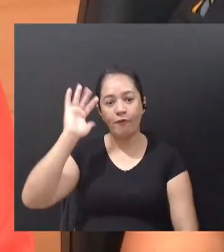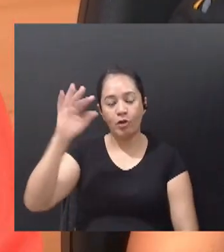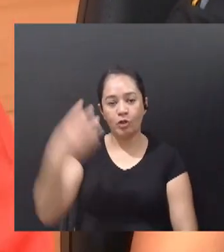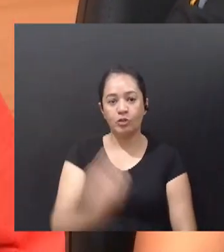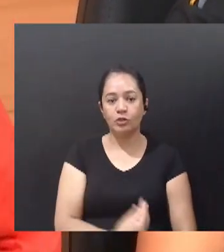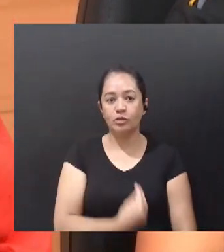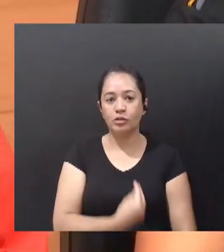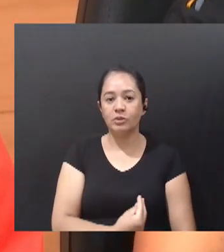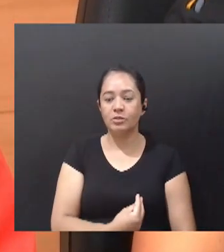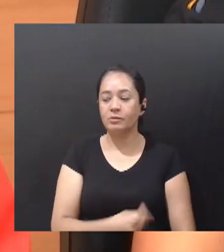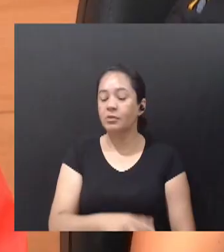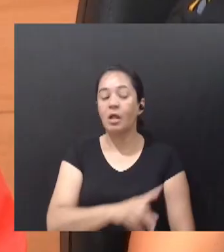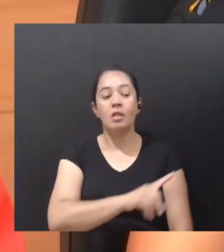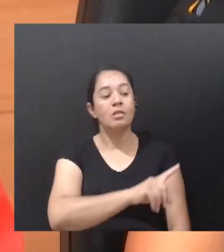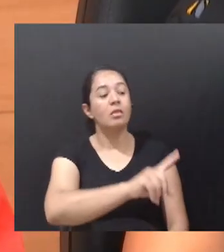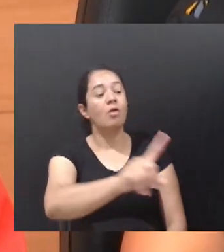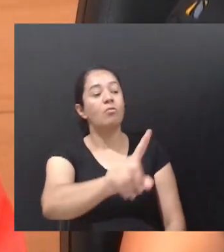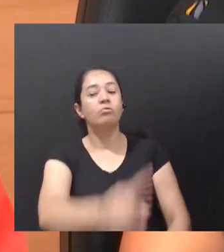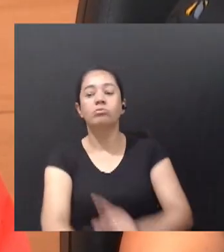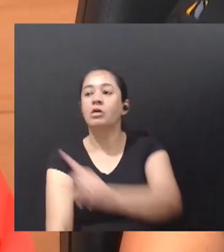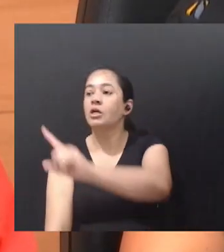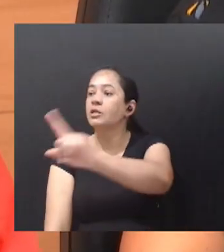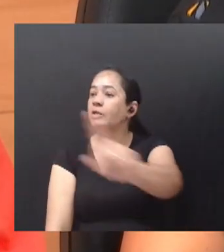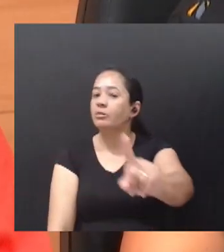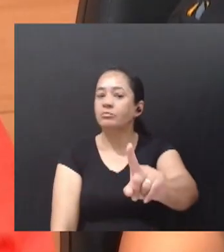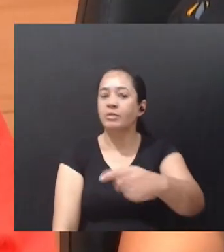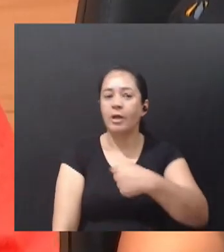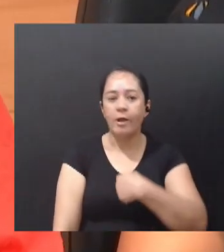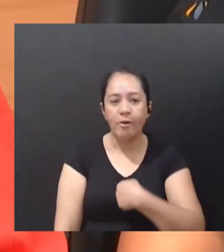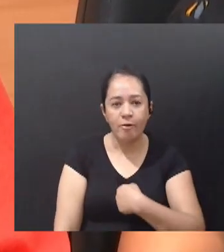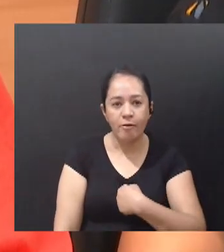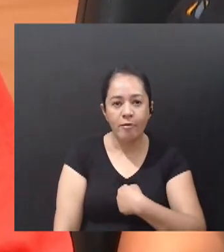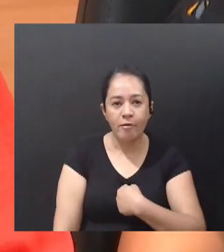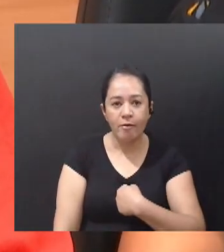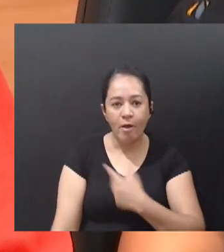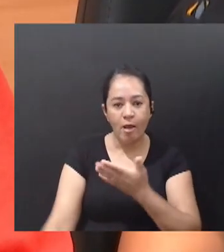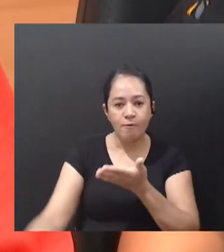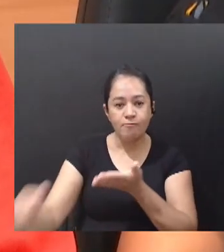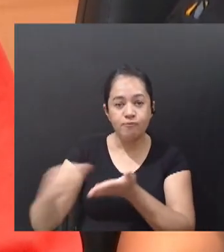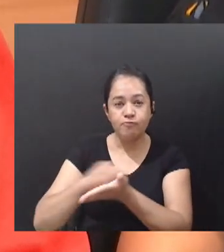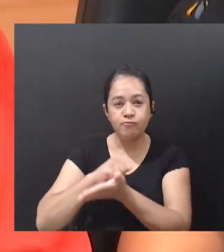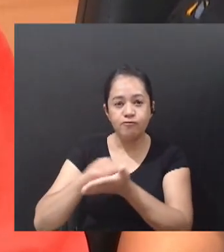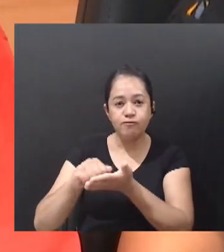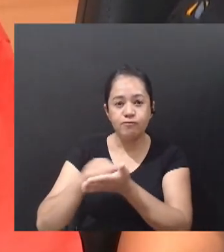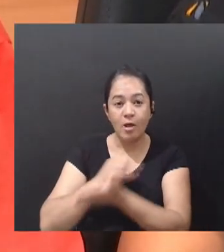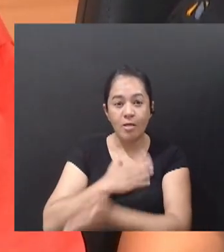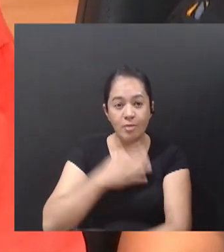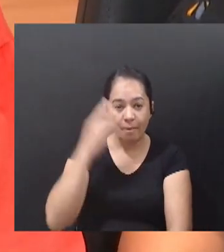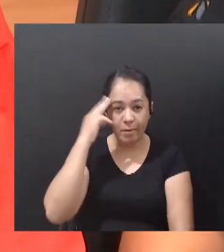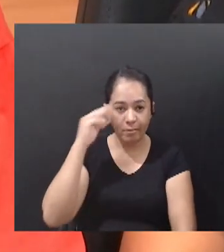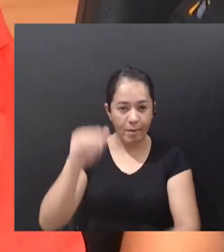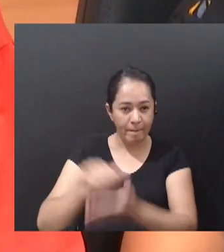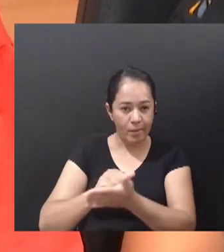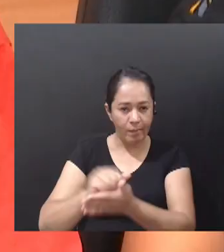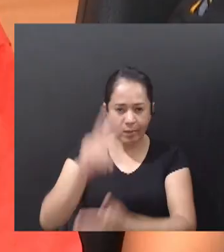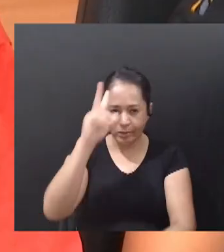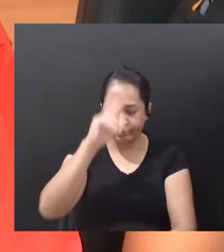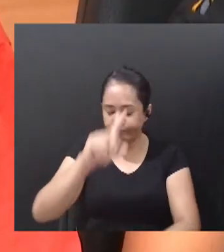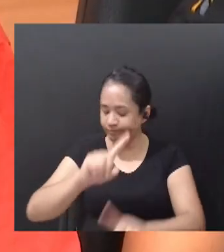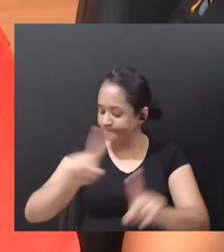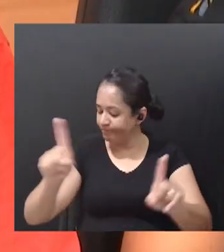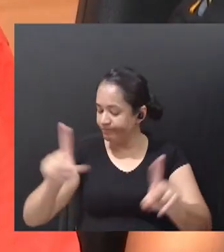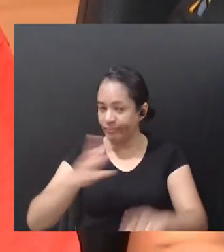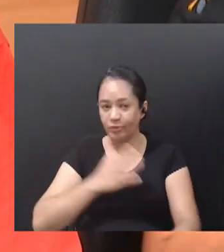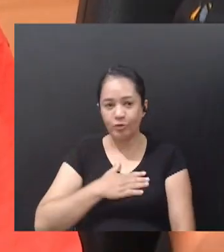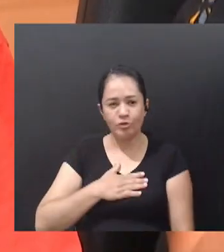não, eu não vou apagar da minha memória a história dos meus irmãos